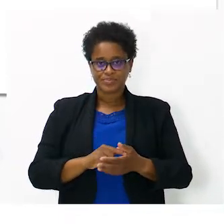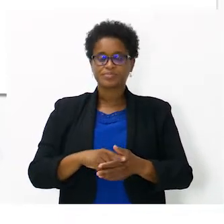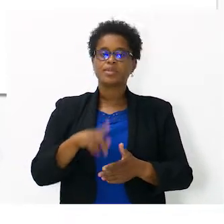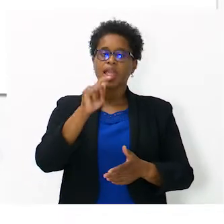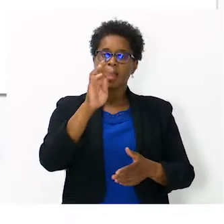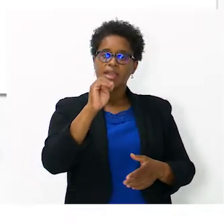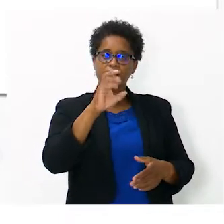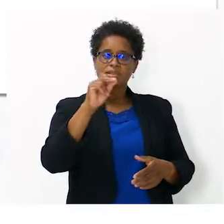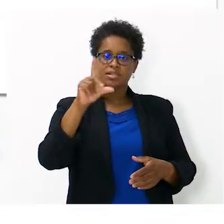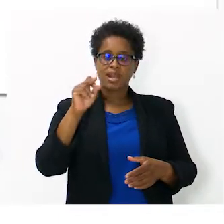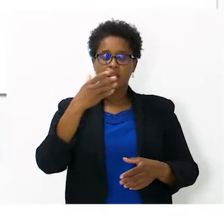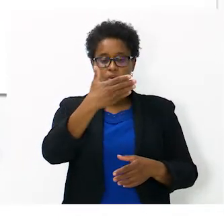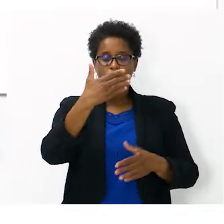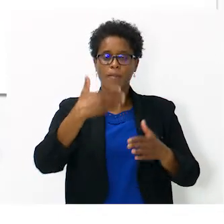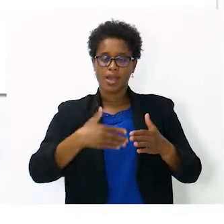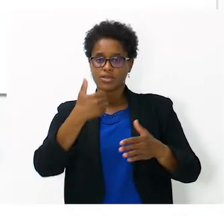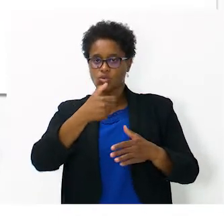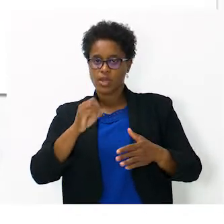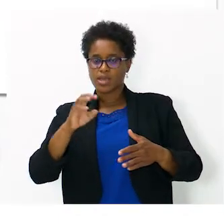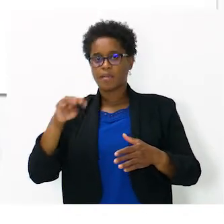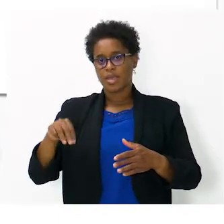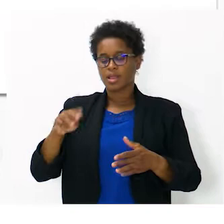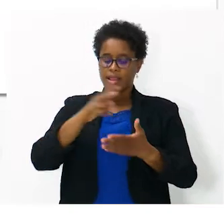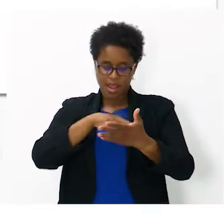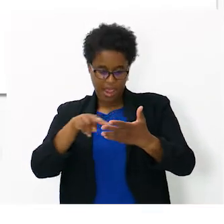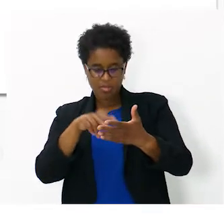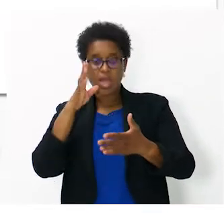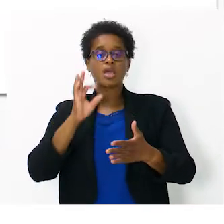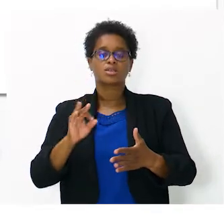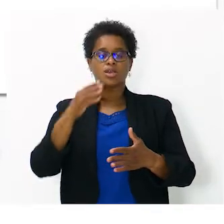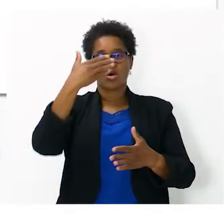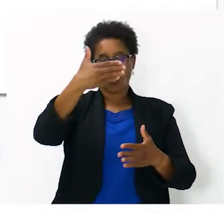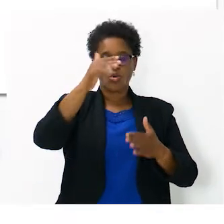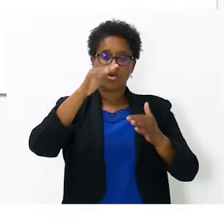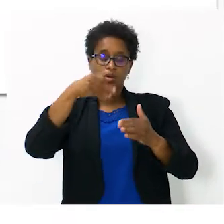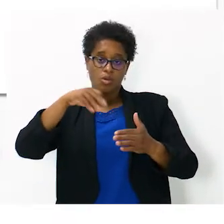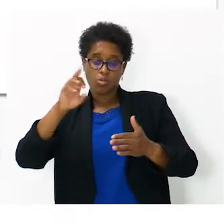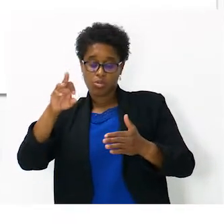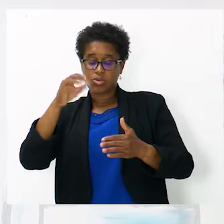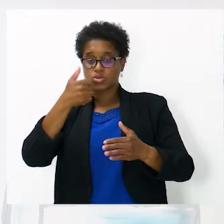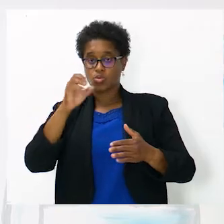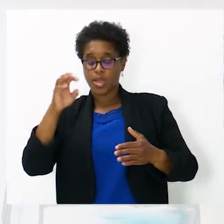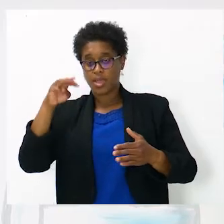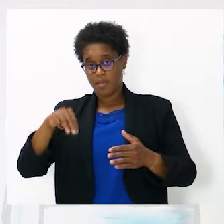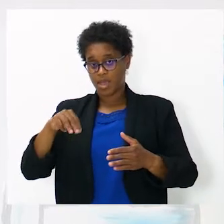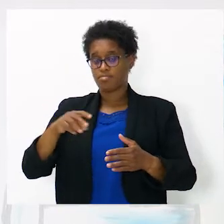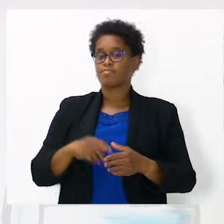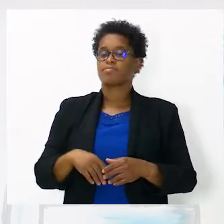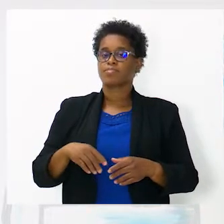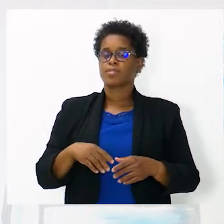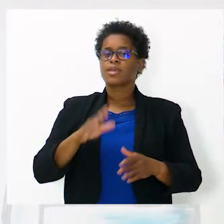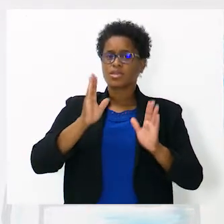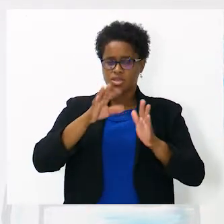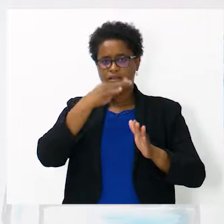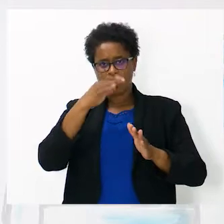A escala 1 por 50.000, nós lemos assim, 1 por 50.000, já tínhamos dito na